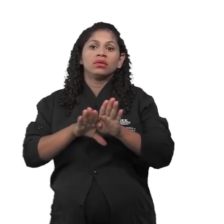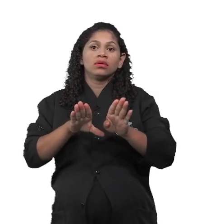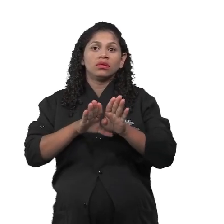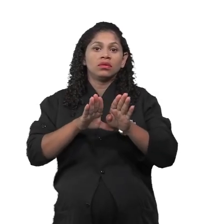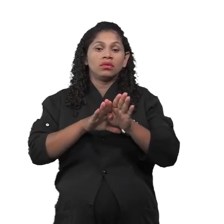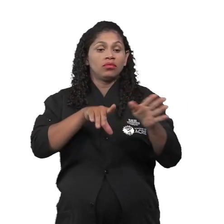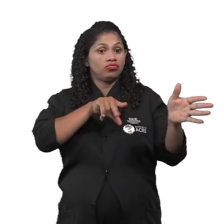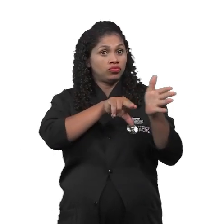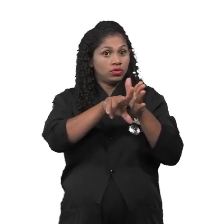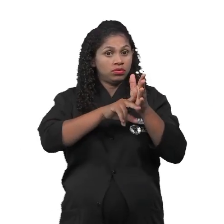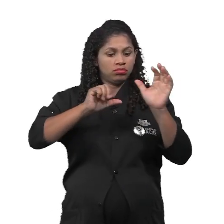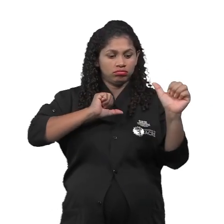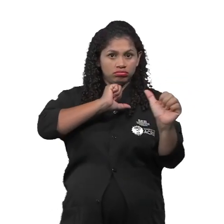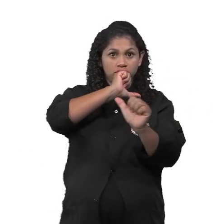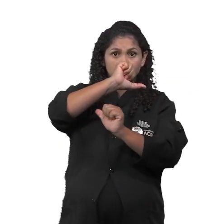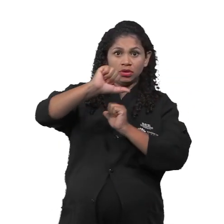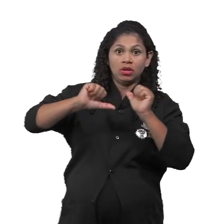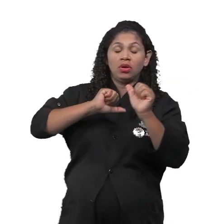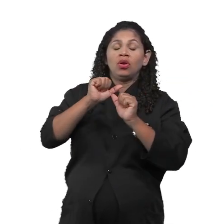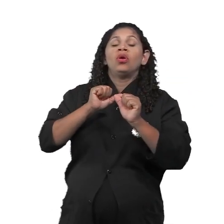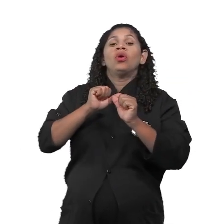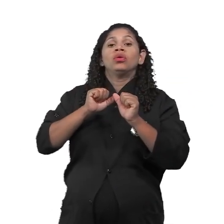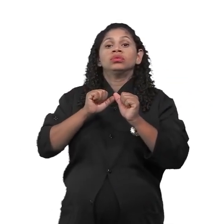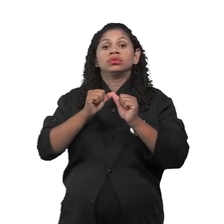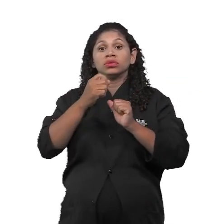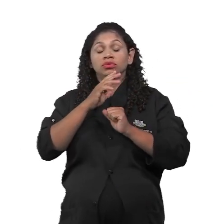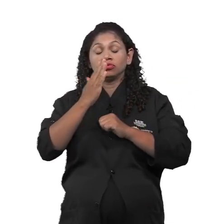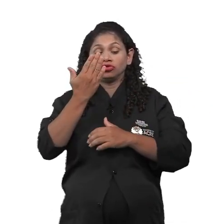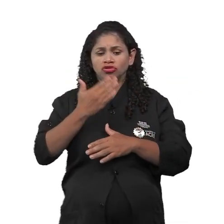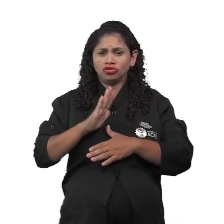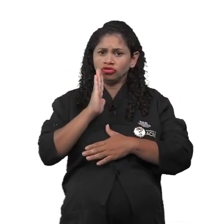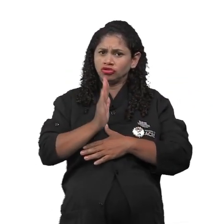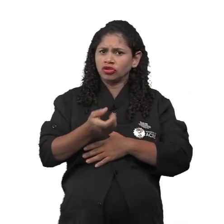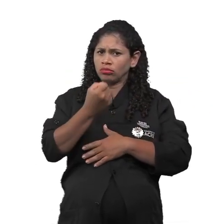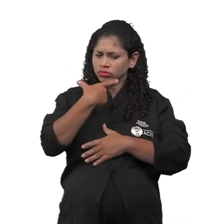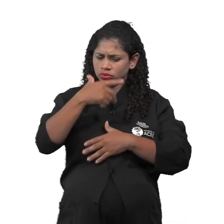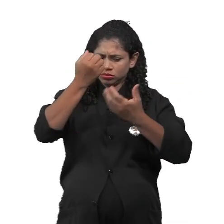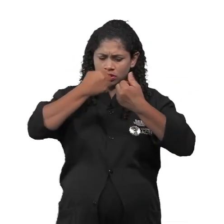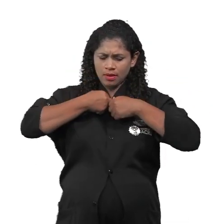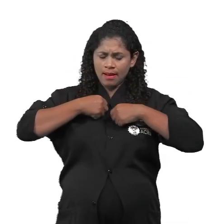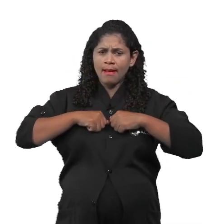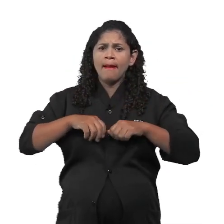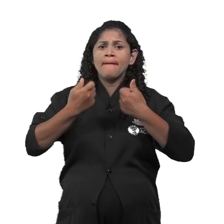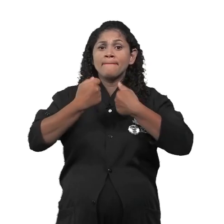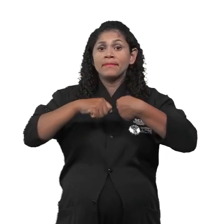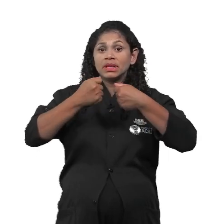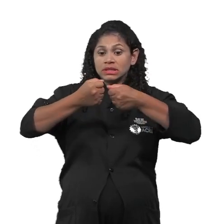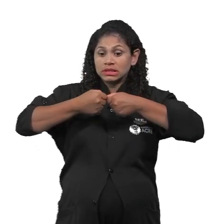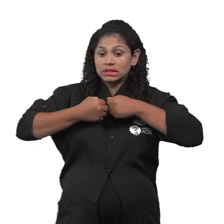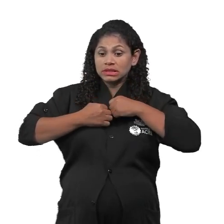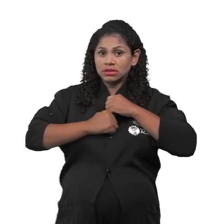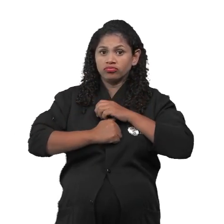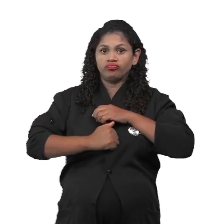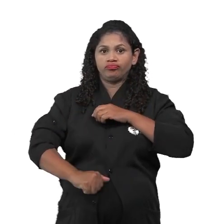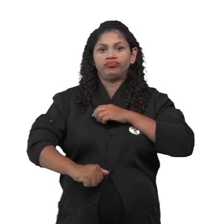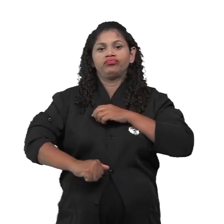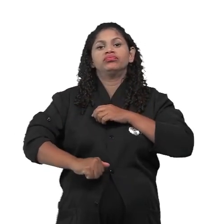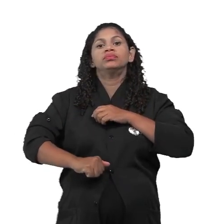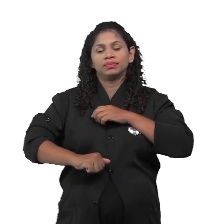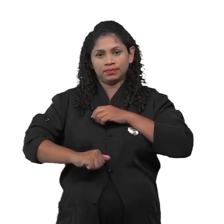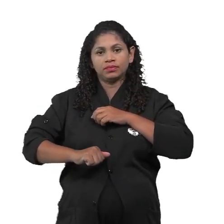medicamento já foi lá, já fez a sua ação e ele precisa ser eliminado, né? Então, ele precisa passar por esse processo